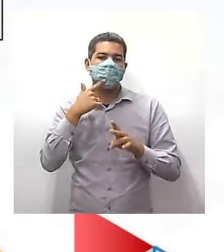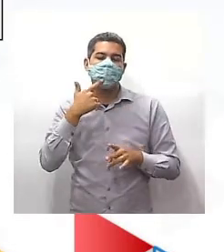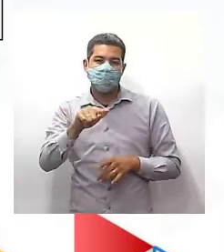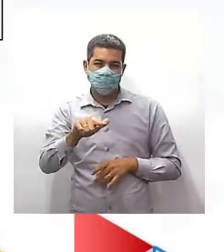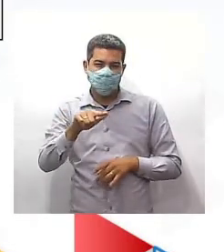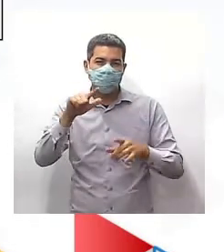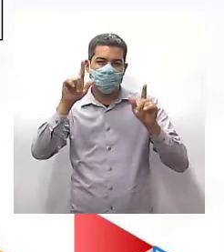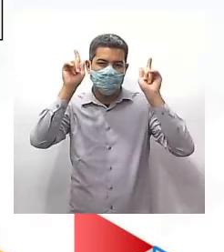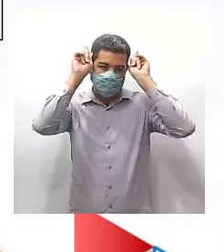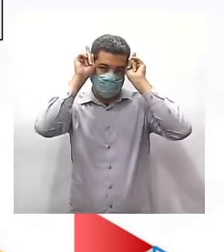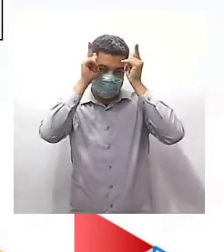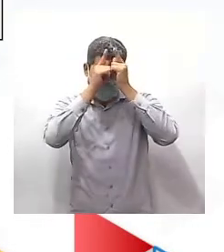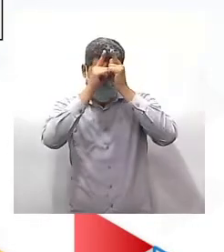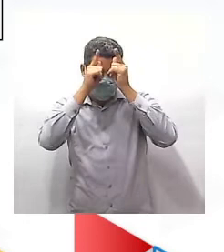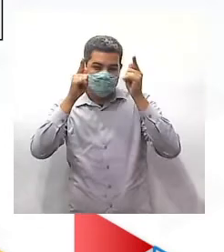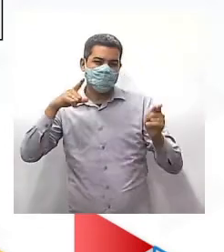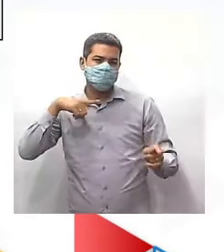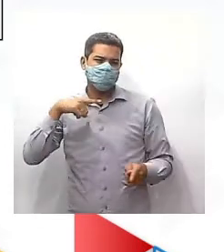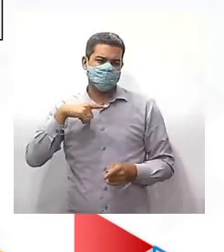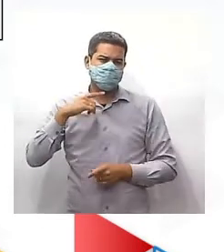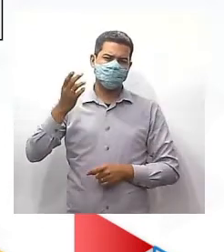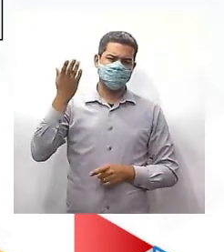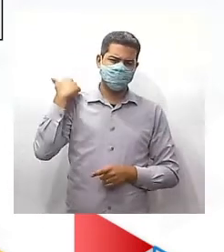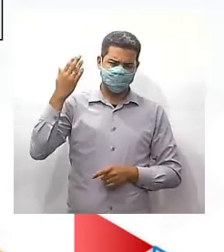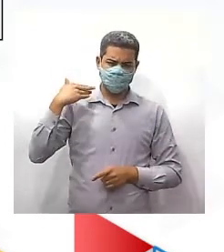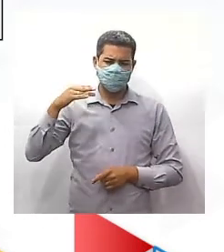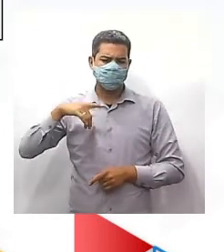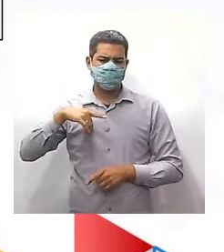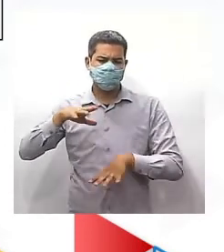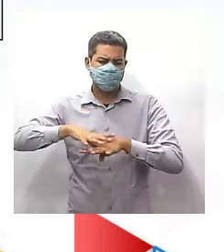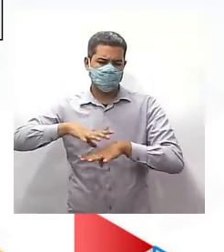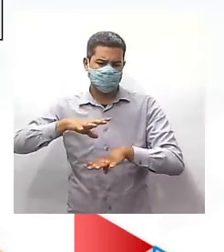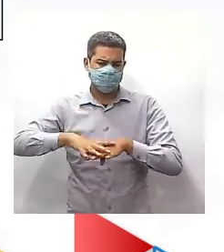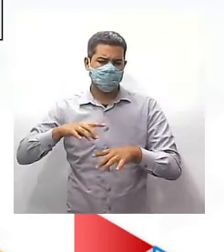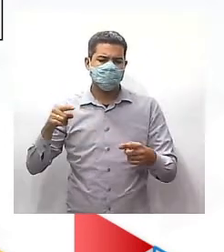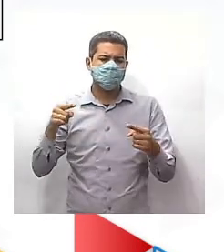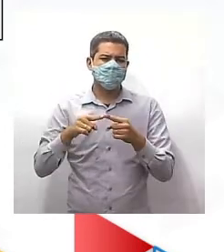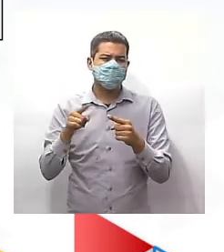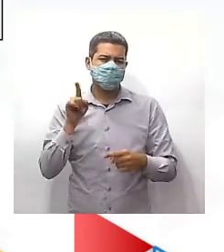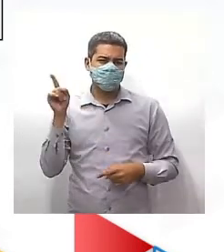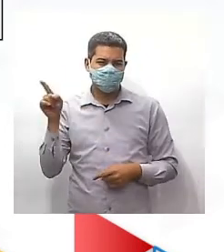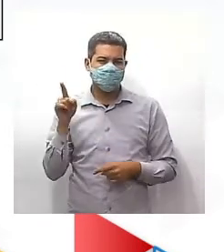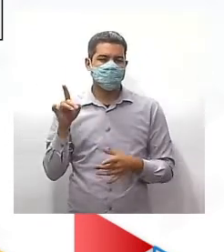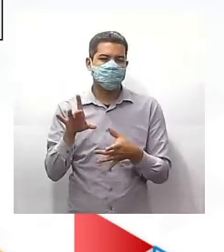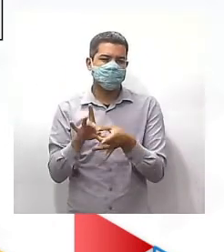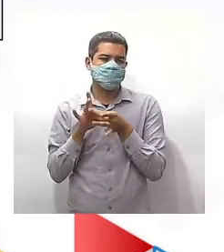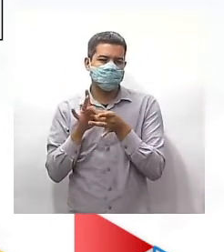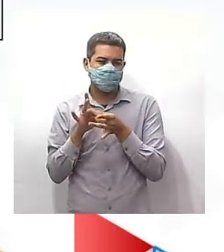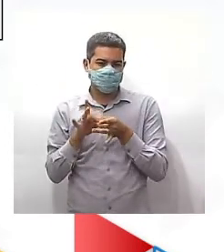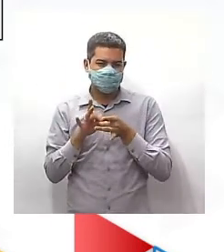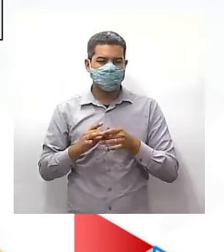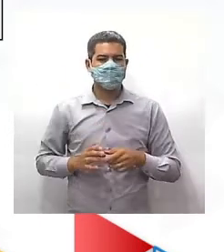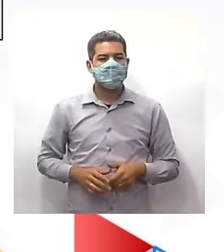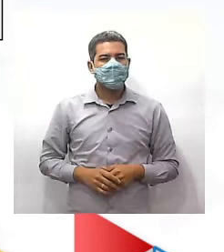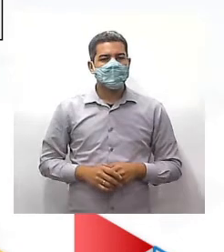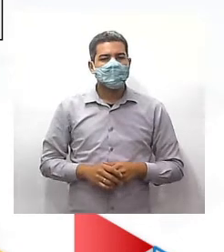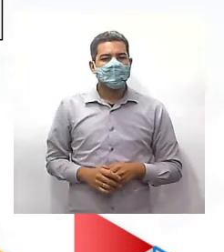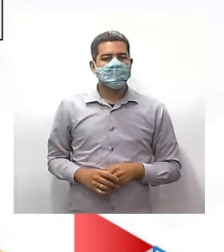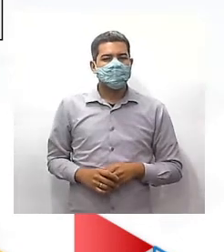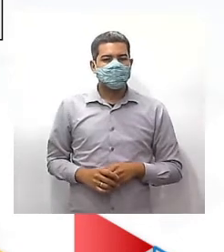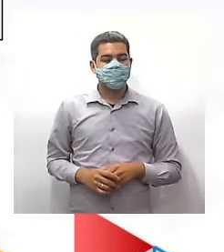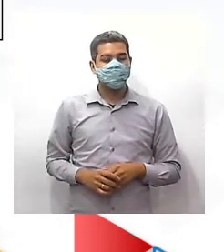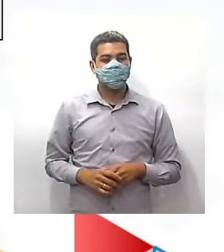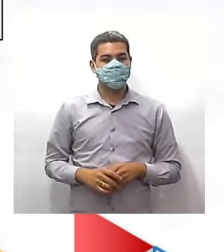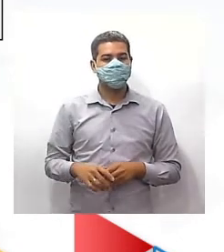é muito referenciado isso, né? Dos gregos, a matemática está bem presa a essa sociedade. Então,